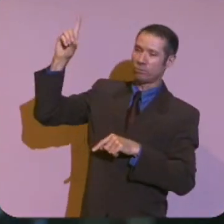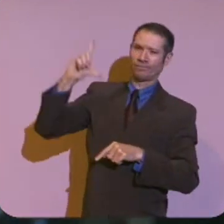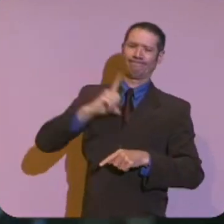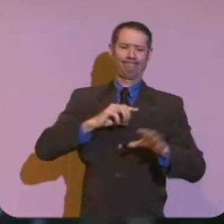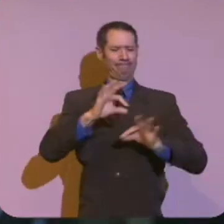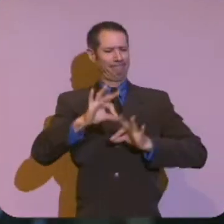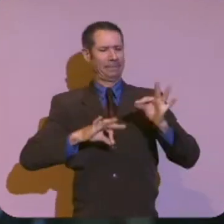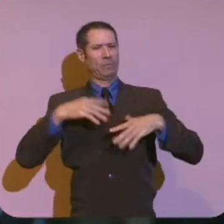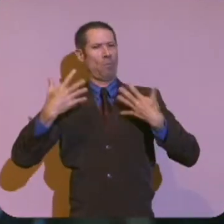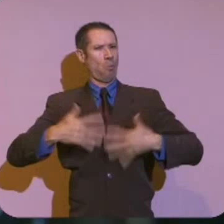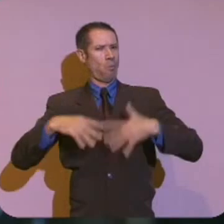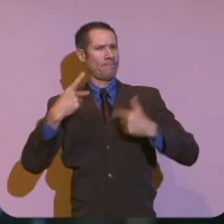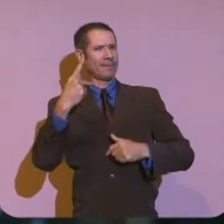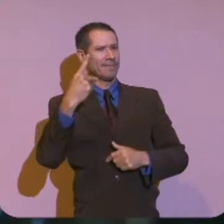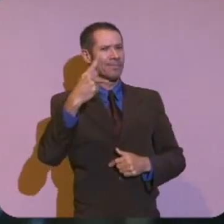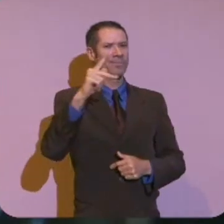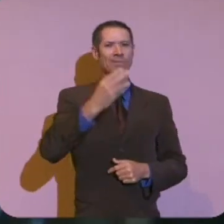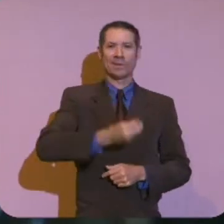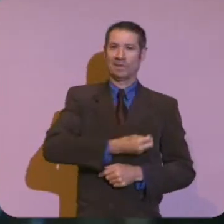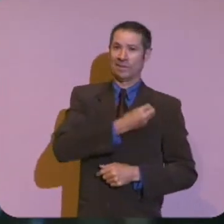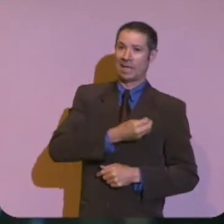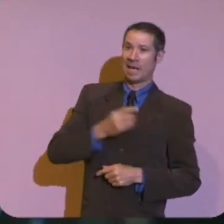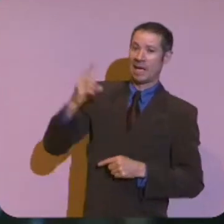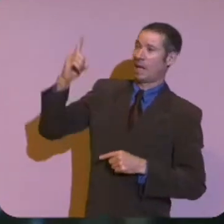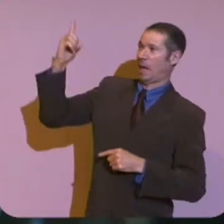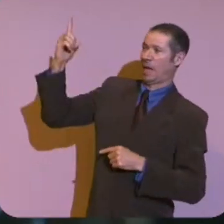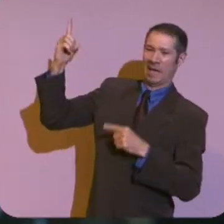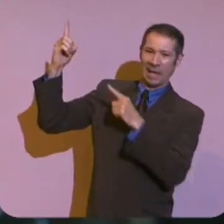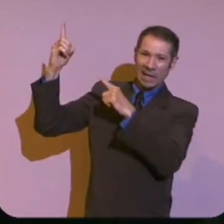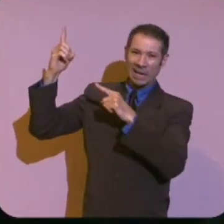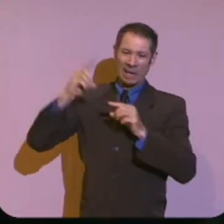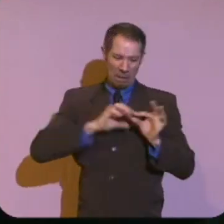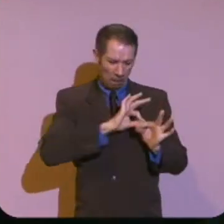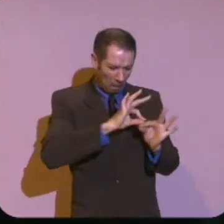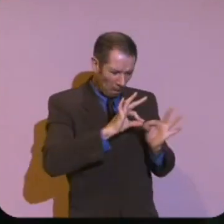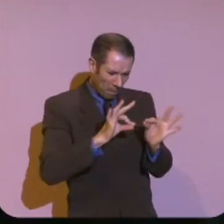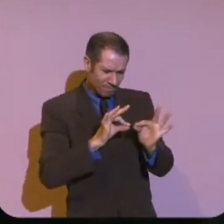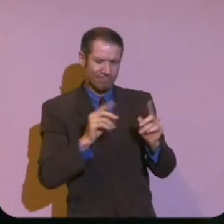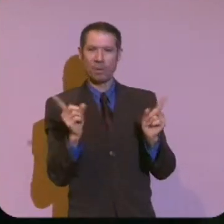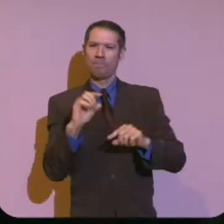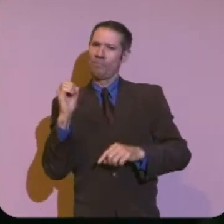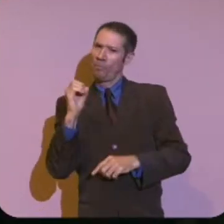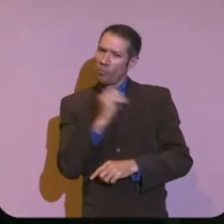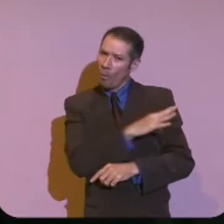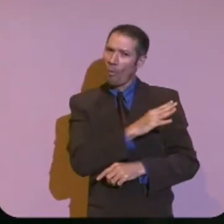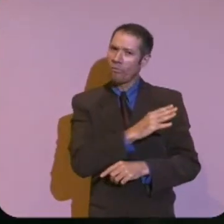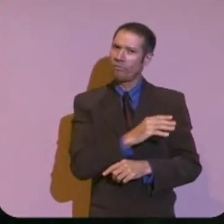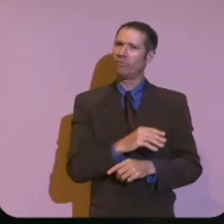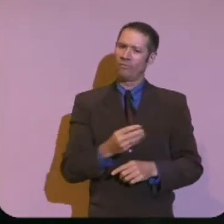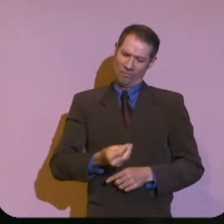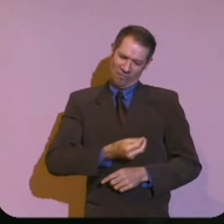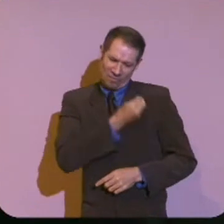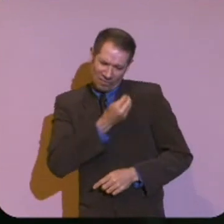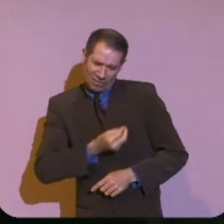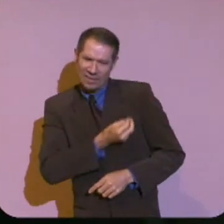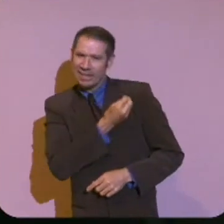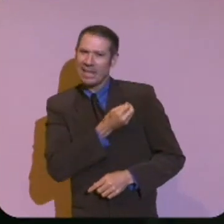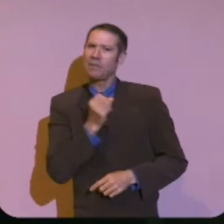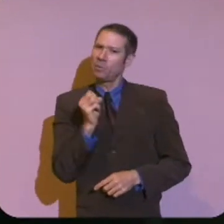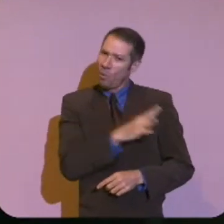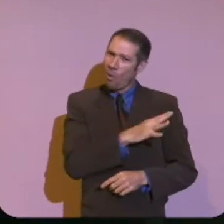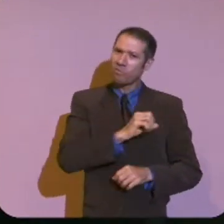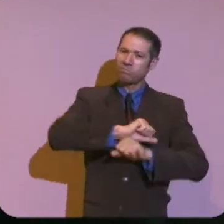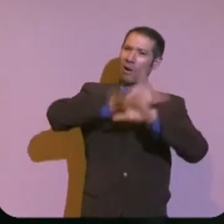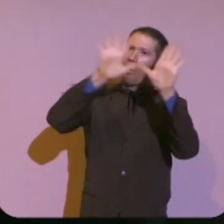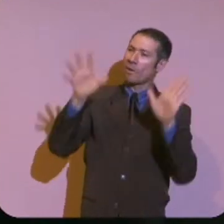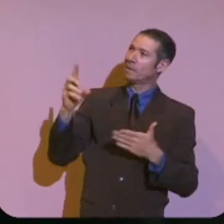plano tremendo para a tua vida, e Ele não faz remendo. Ele vai fazer um vaso novo, para a glória dEle,